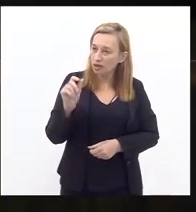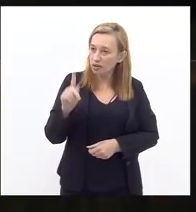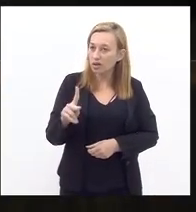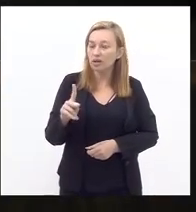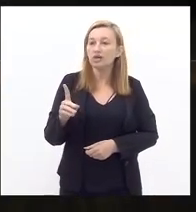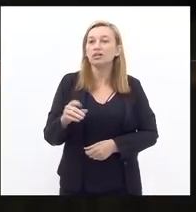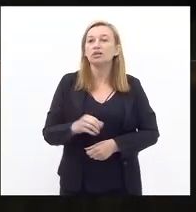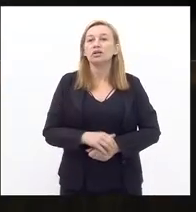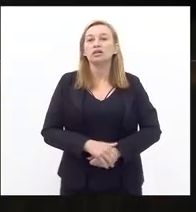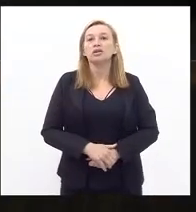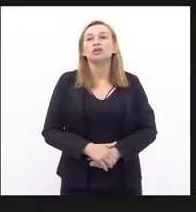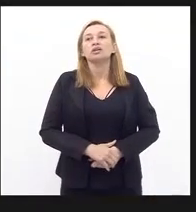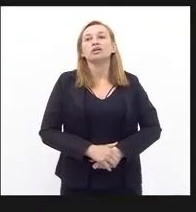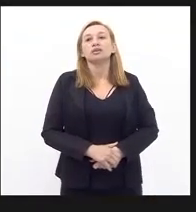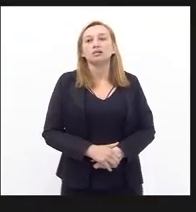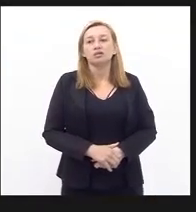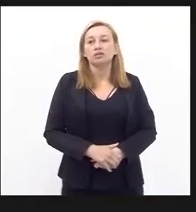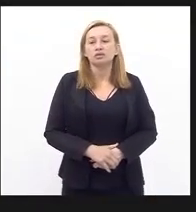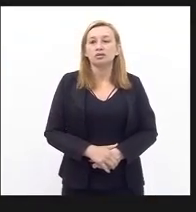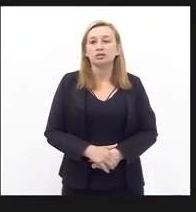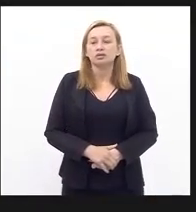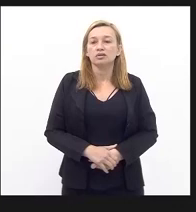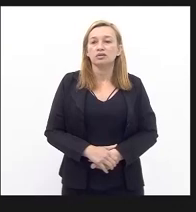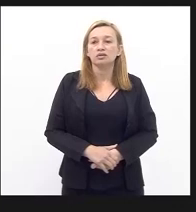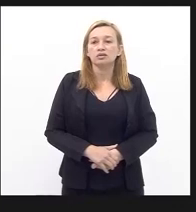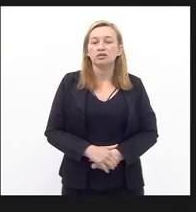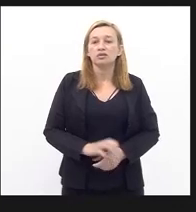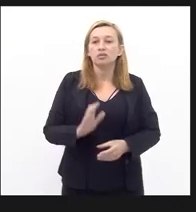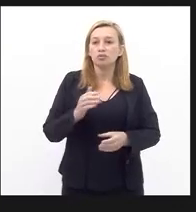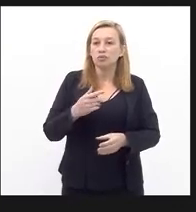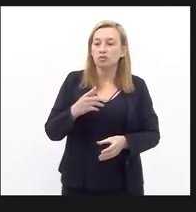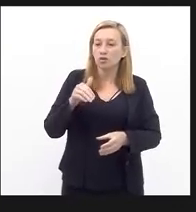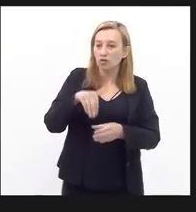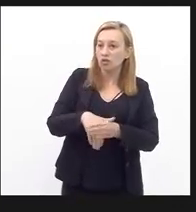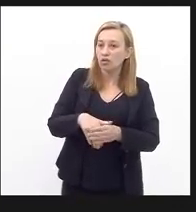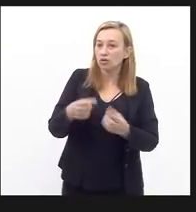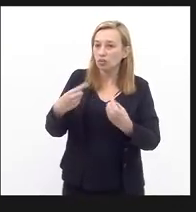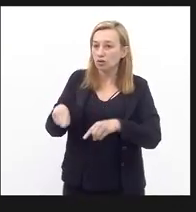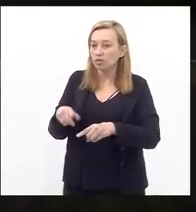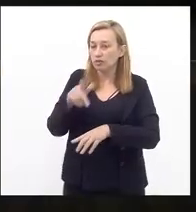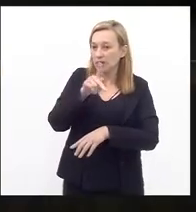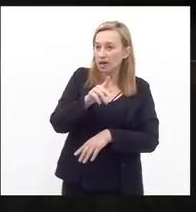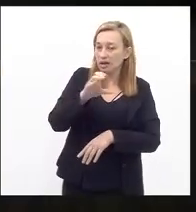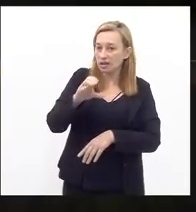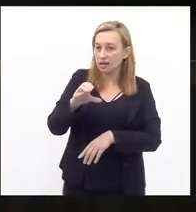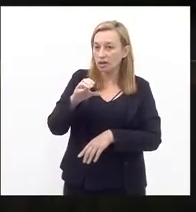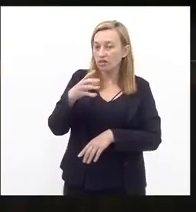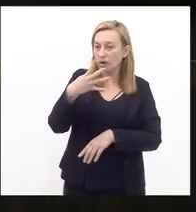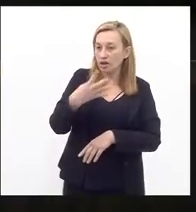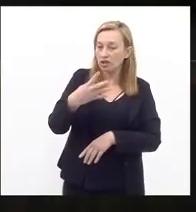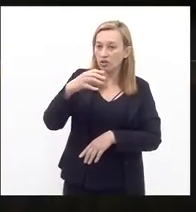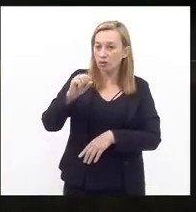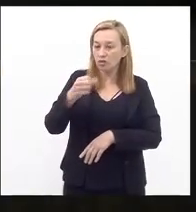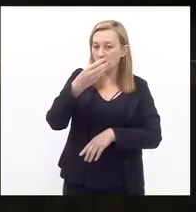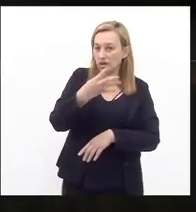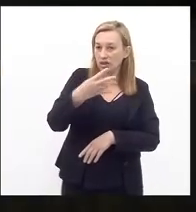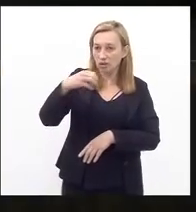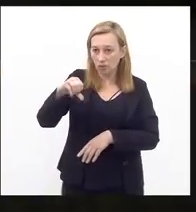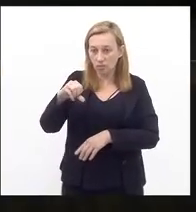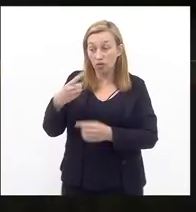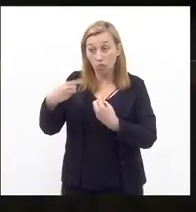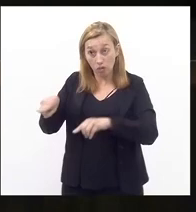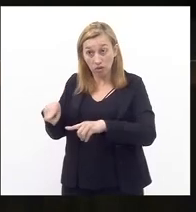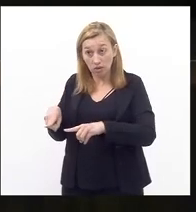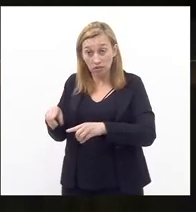deputado a consignar meu voto contra não peles e 48 e 49 48 49 Deputado aceitar a